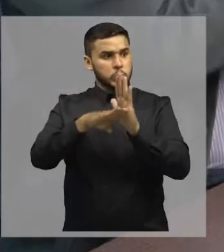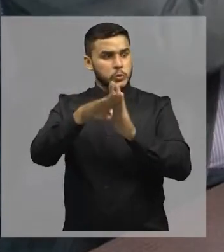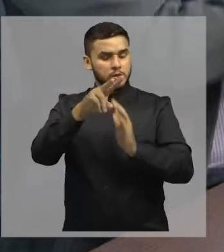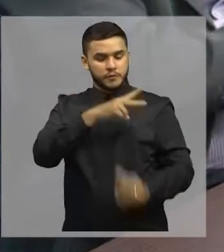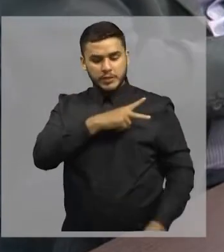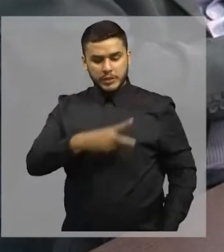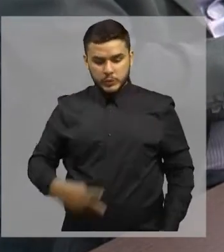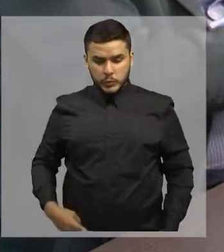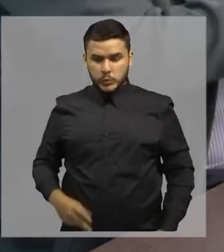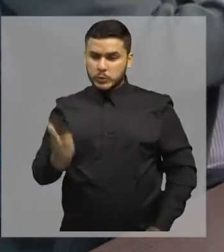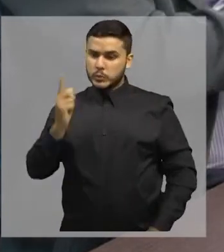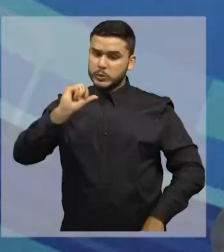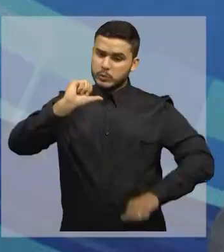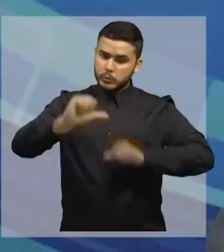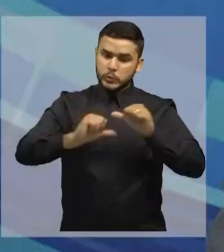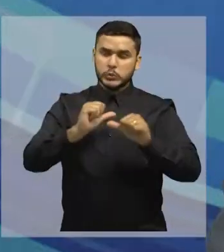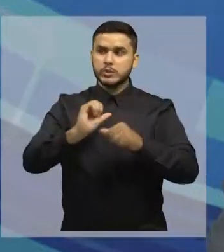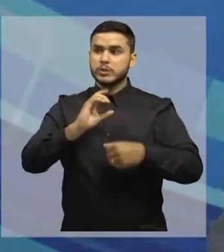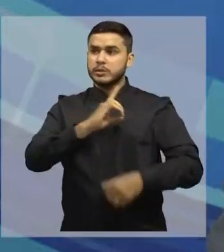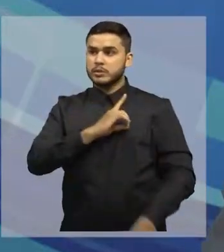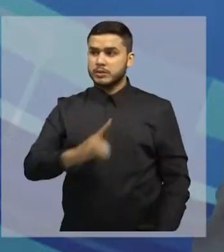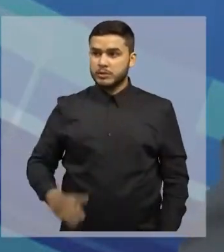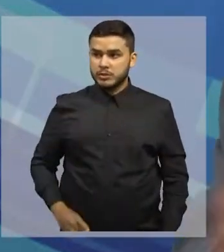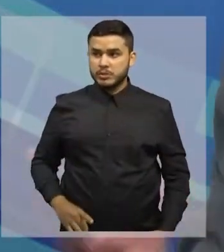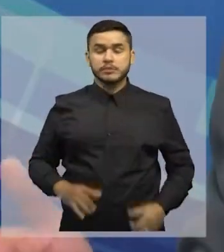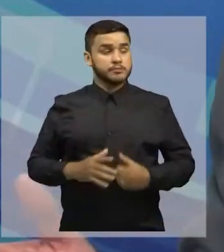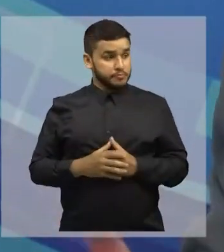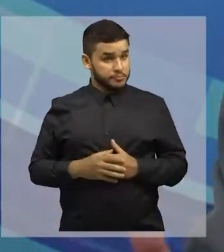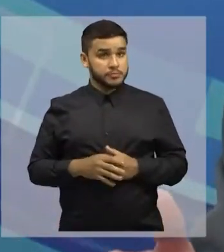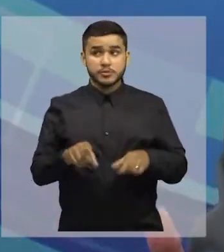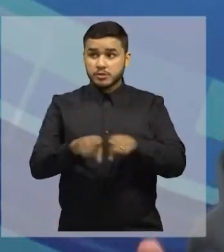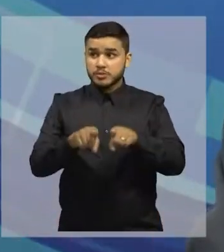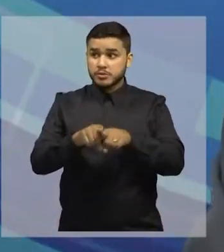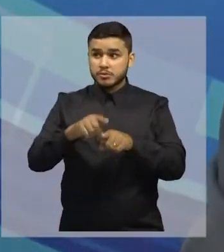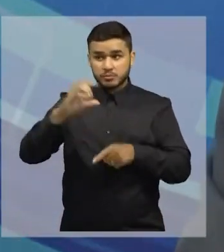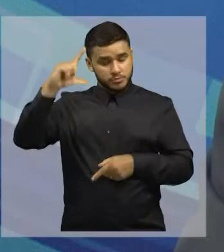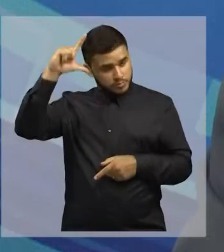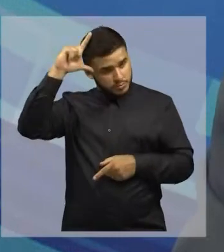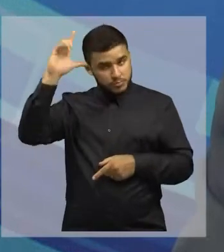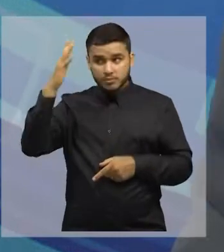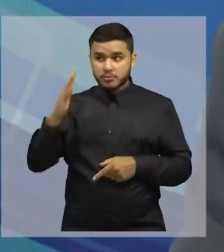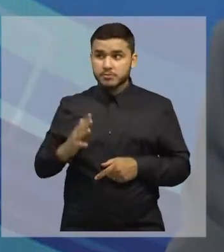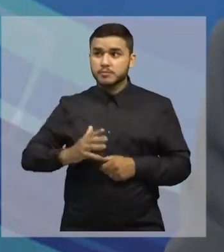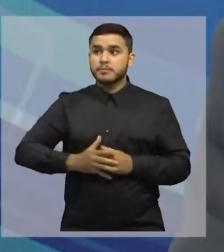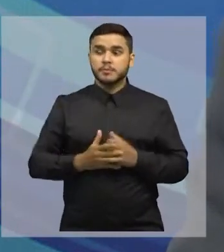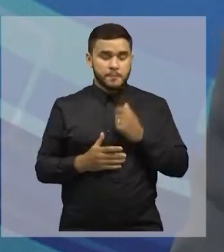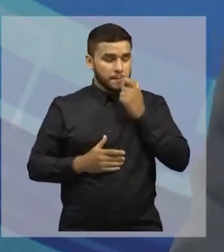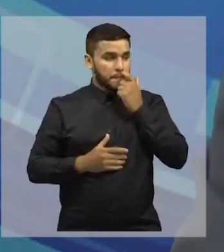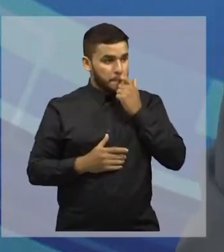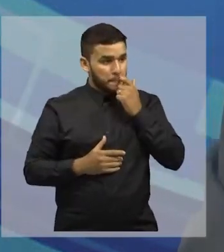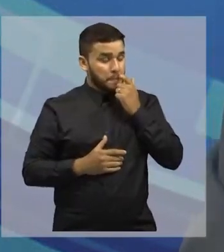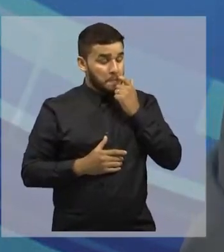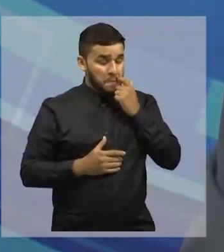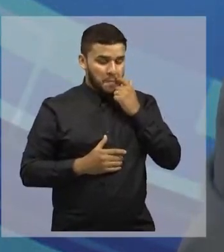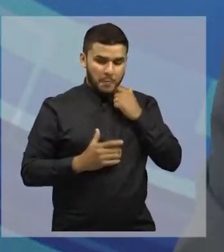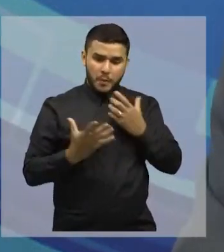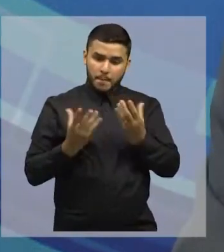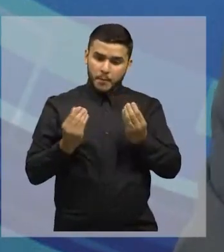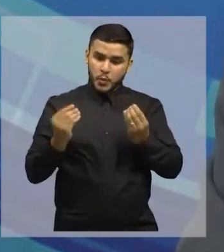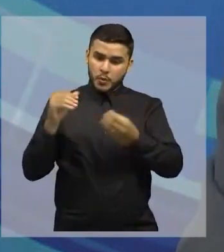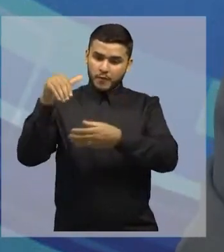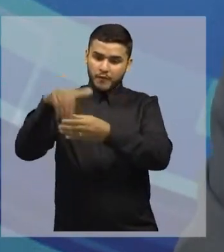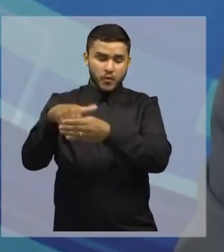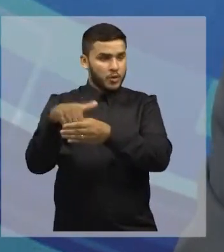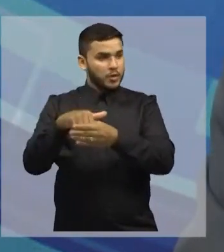A Luiziane, que... Muito voto também, né? Tem muito voto, que não é uma gestão, que ainda é uma gestão que